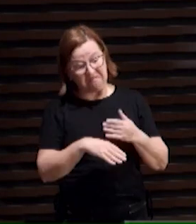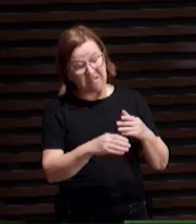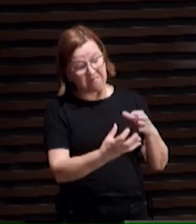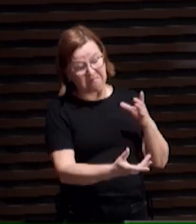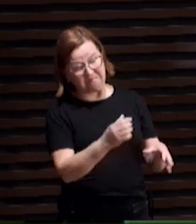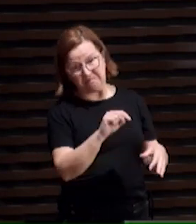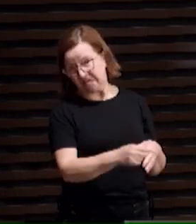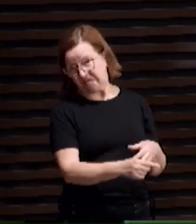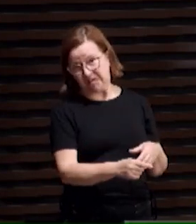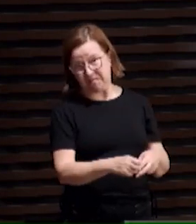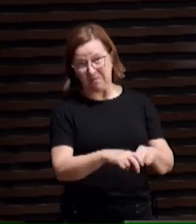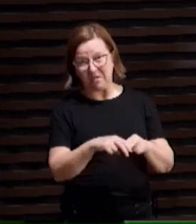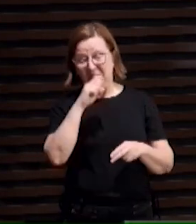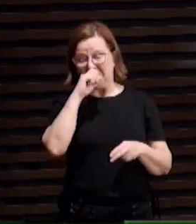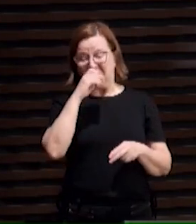sua arrogância.